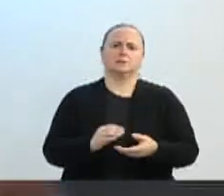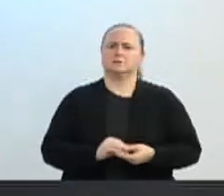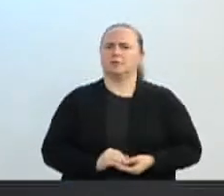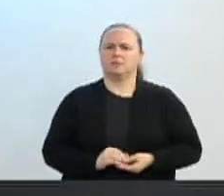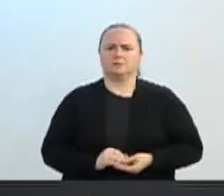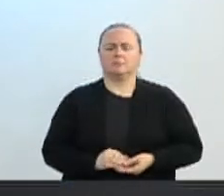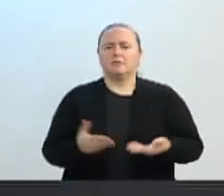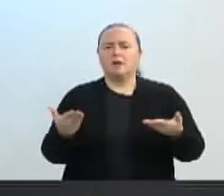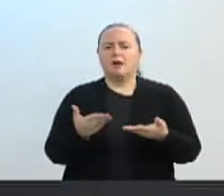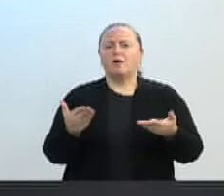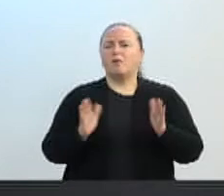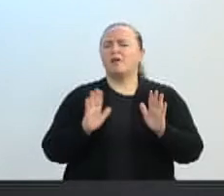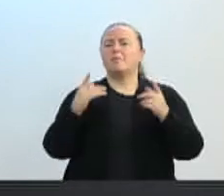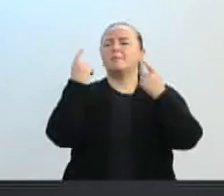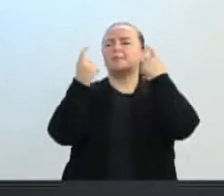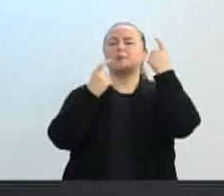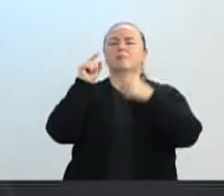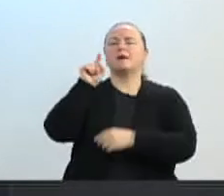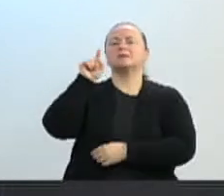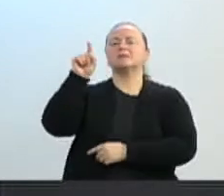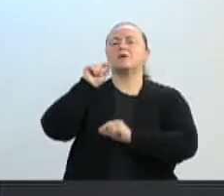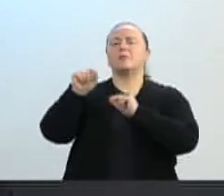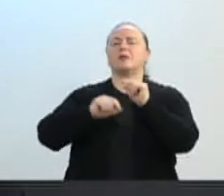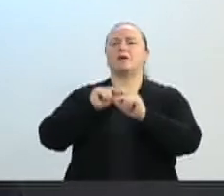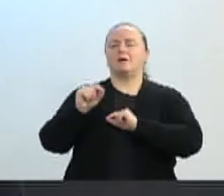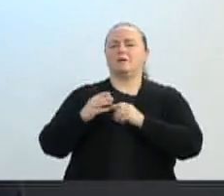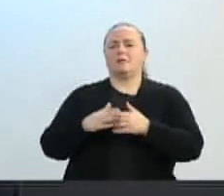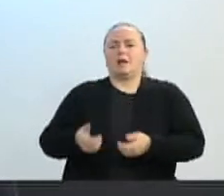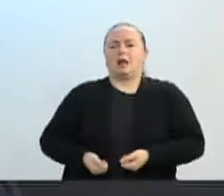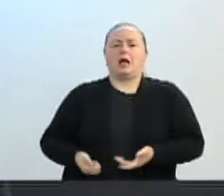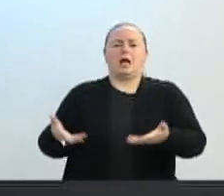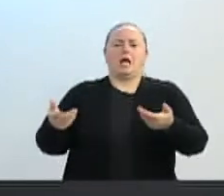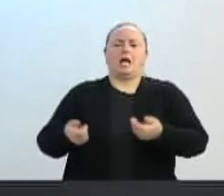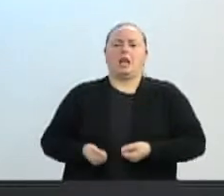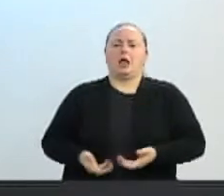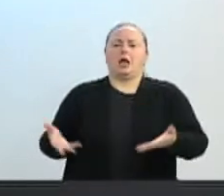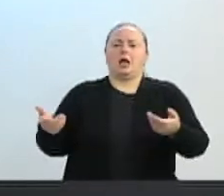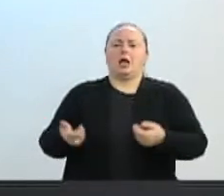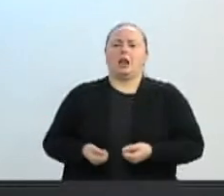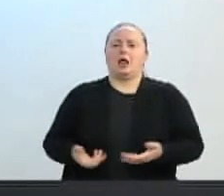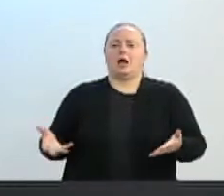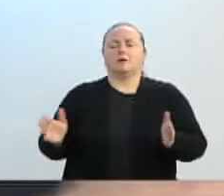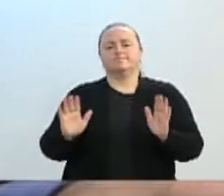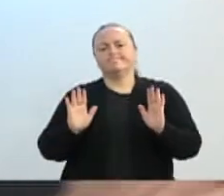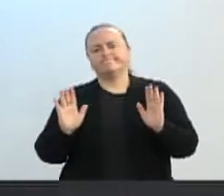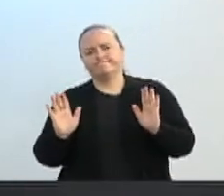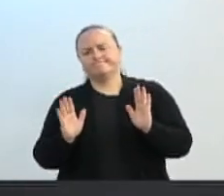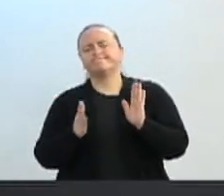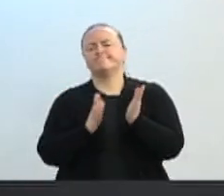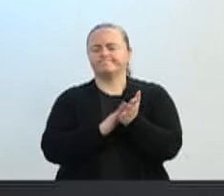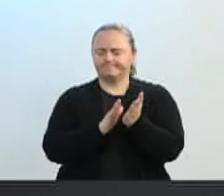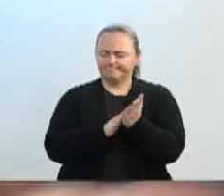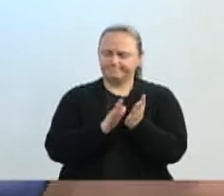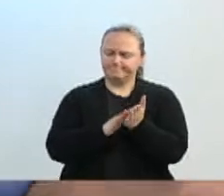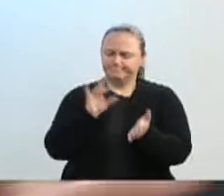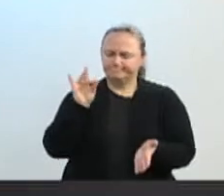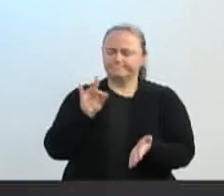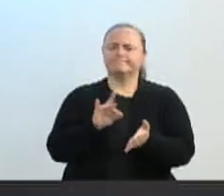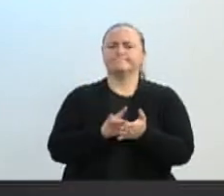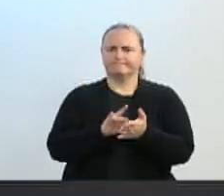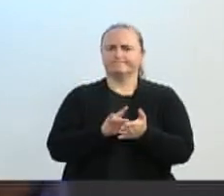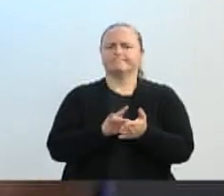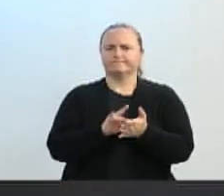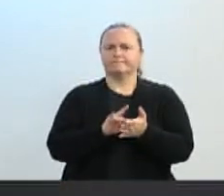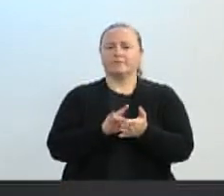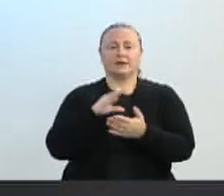o aumento ainda mais da gastança pelos partidos políticos. E aí, parabéns, posicionamento do seu partido, parabéns ao Partido dos Trabalhadores, que votou em peso, em